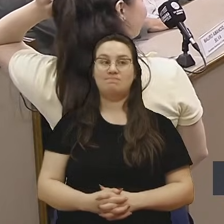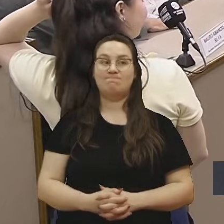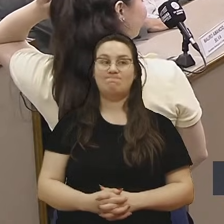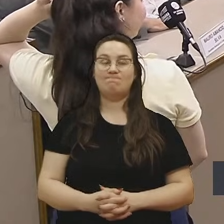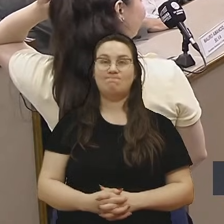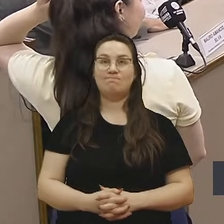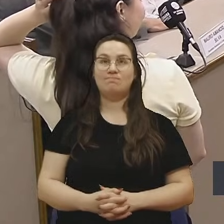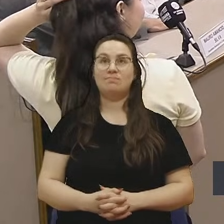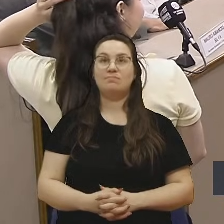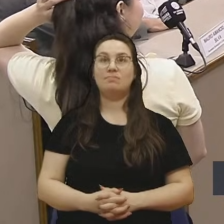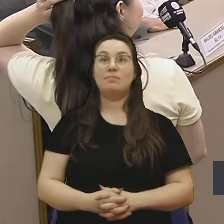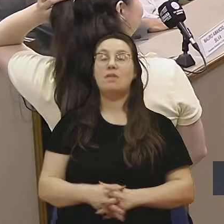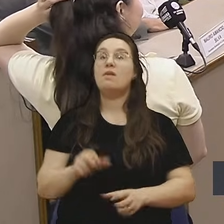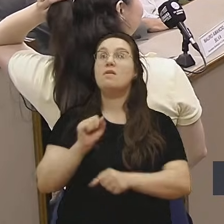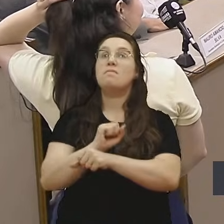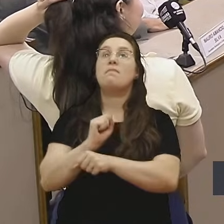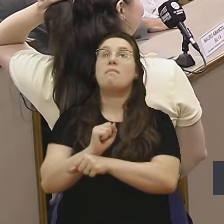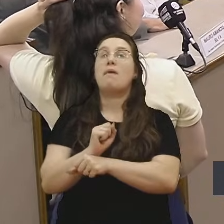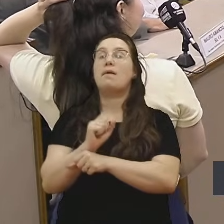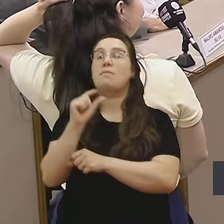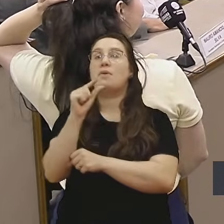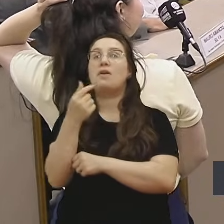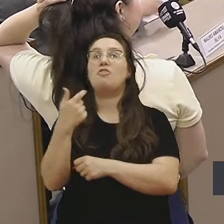Espere um pouquinho que tem mais um.